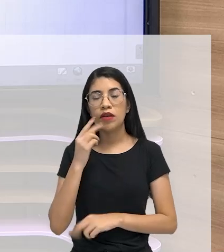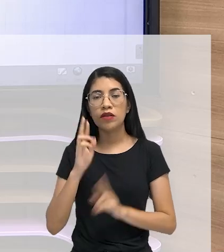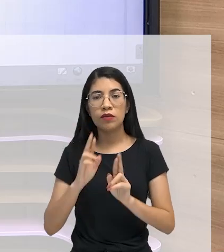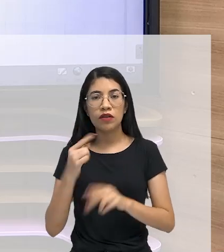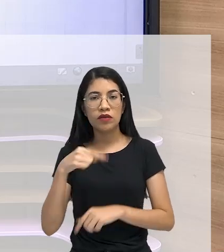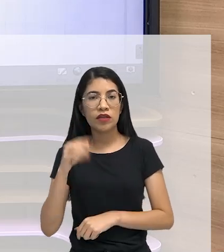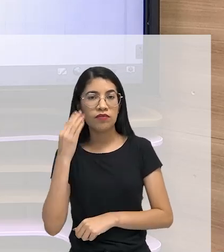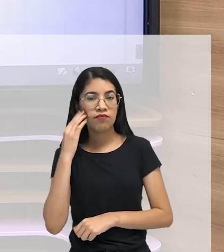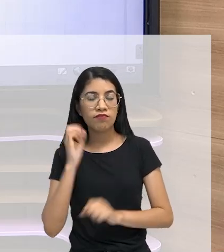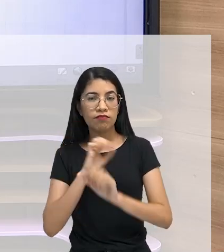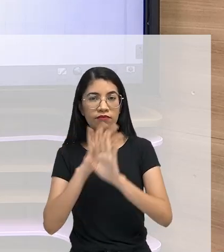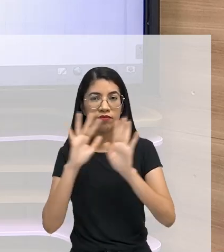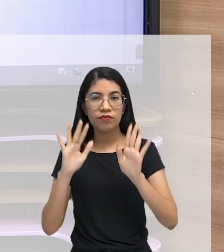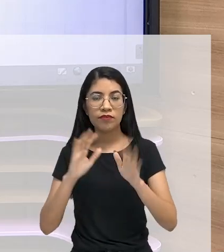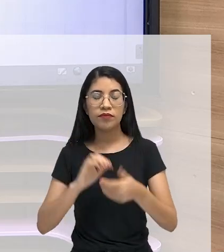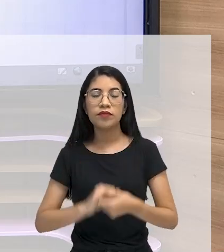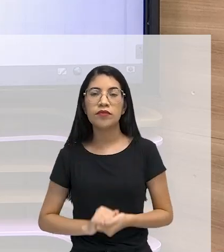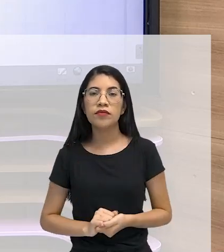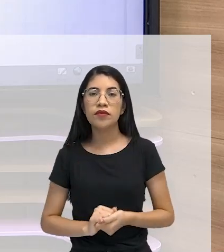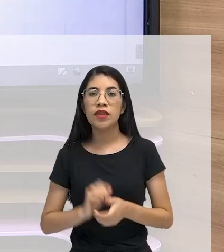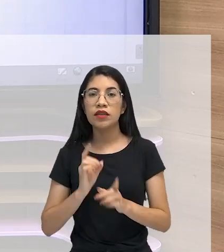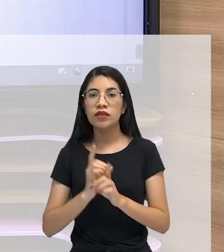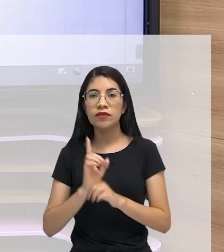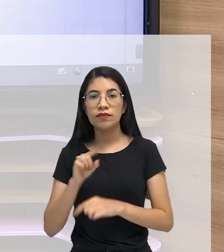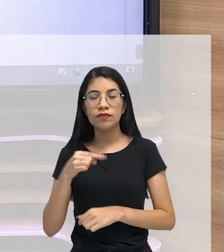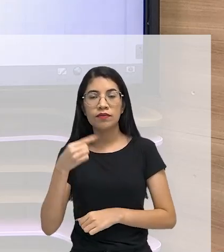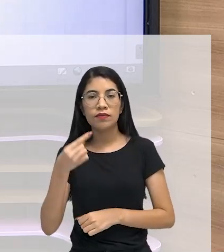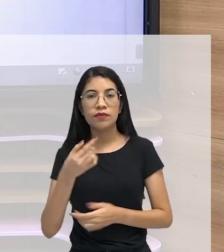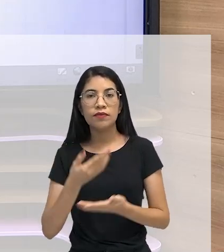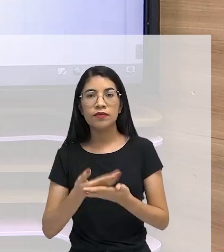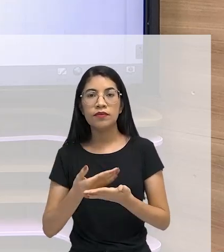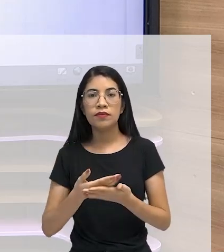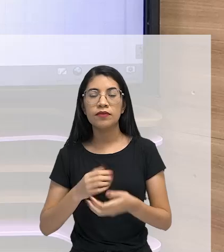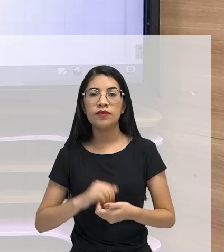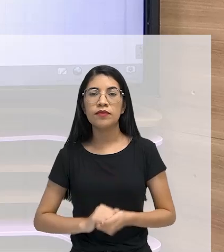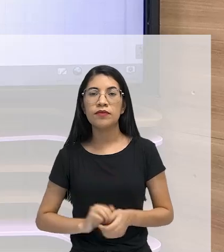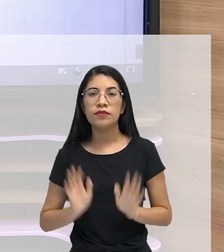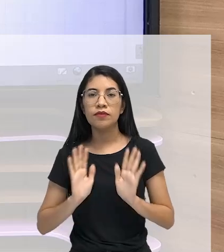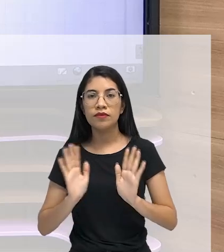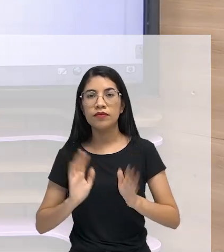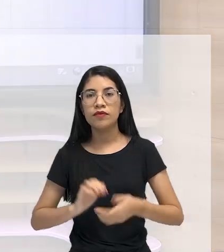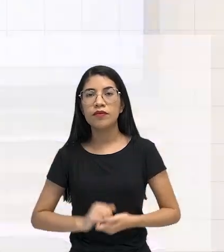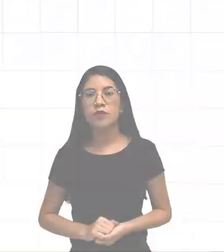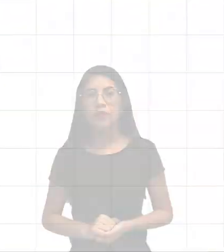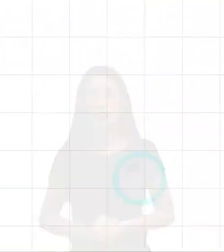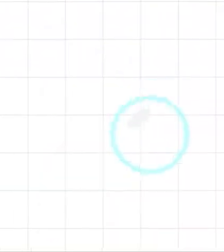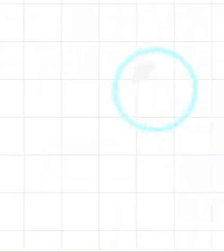ficado claro para vocês, tá? A gente se encontra aqui numa próxima oportunidade. Até lá!